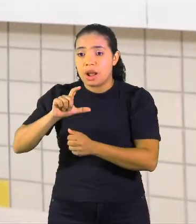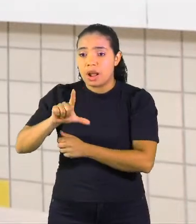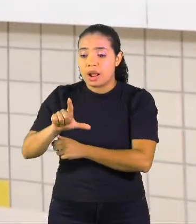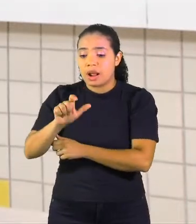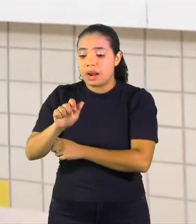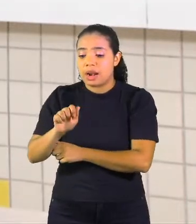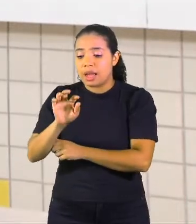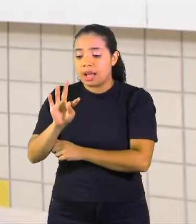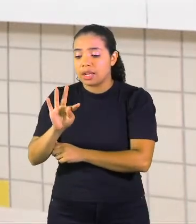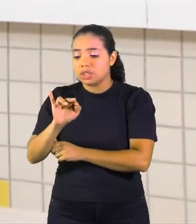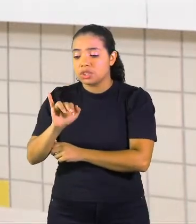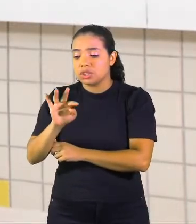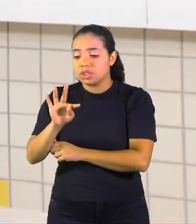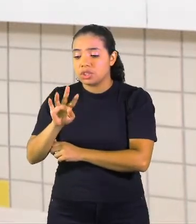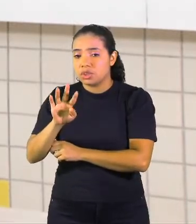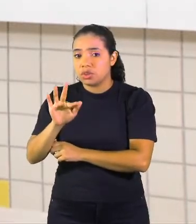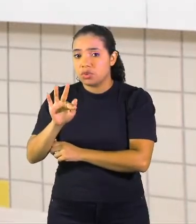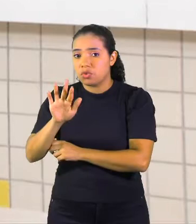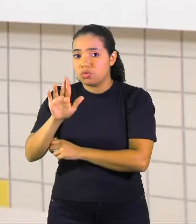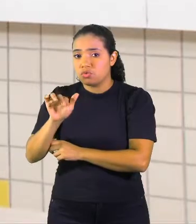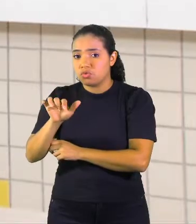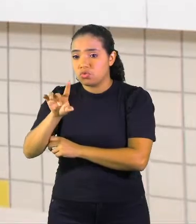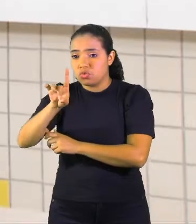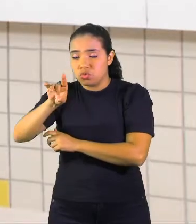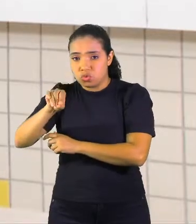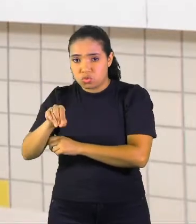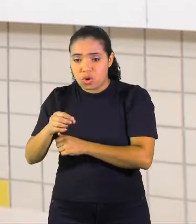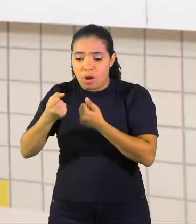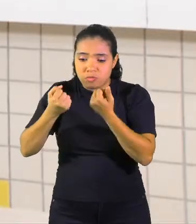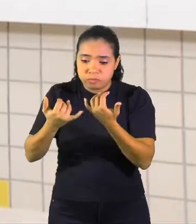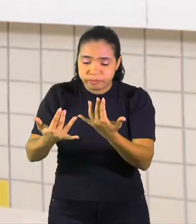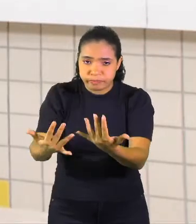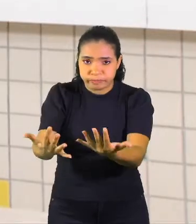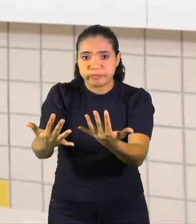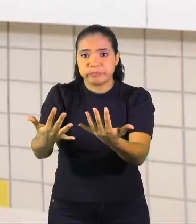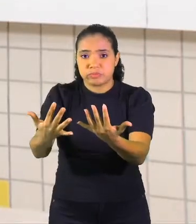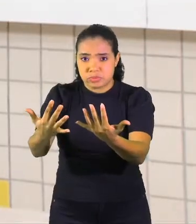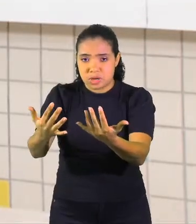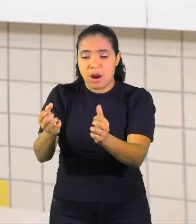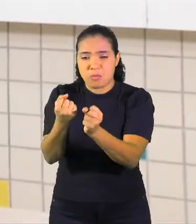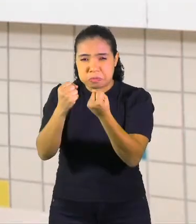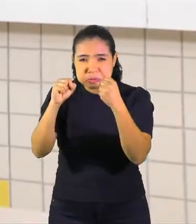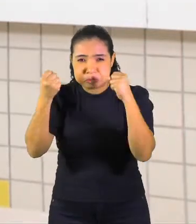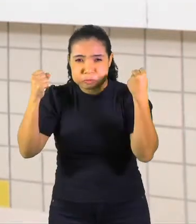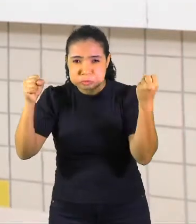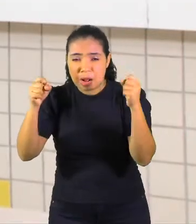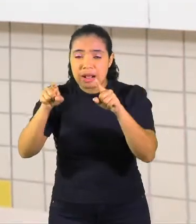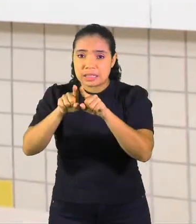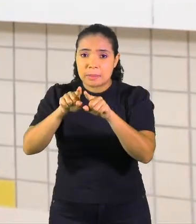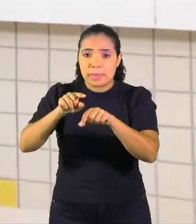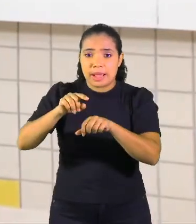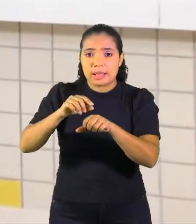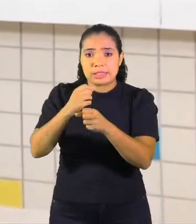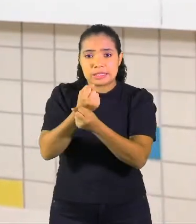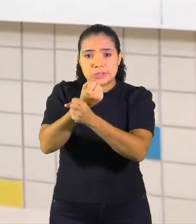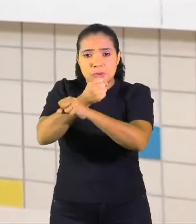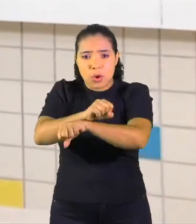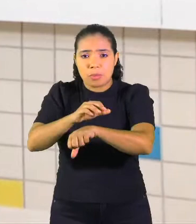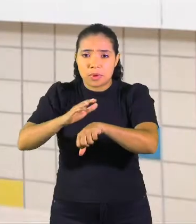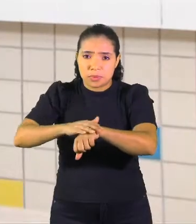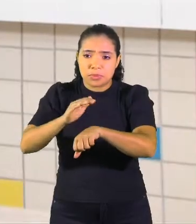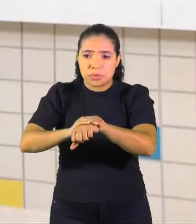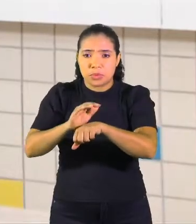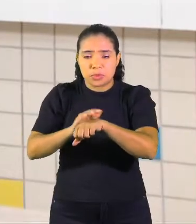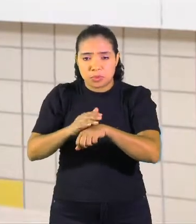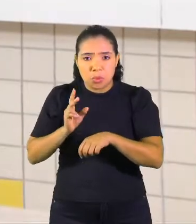grandes propriedades e a mão de obra escrava nas lavouras. Continuamos a usar mão de obra